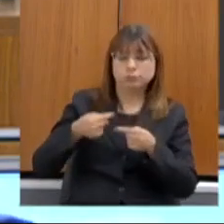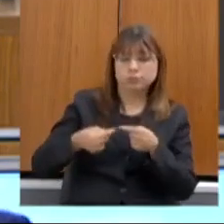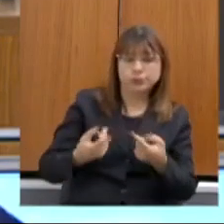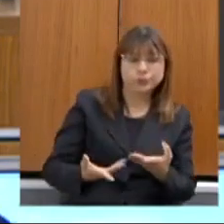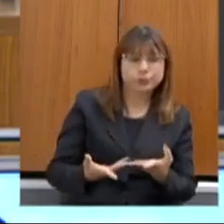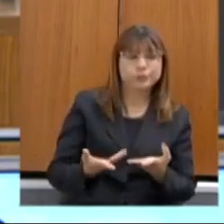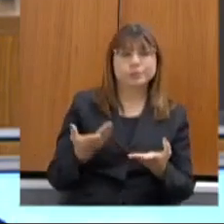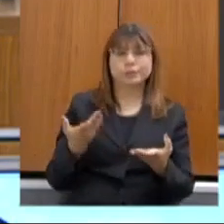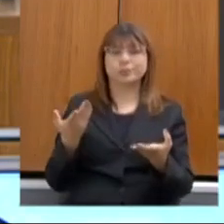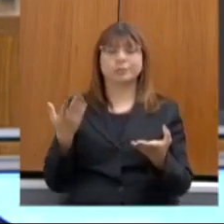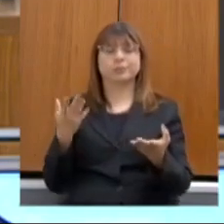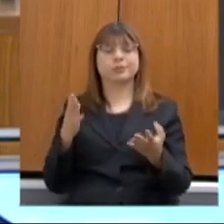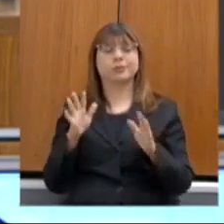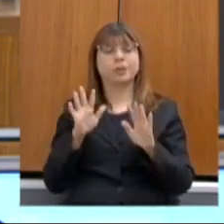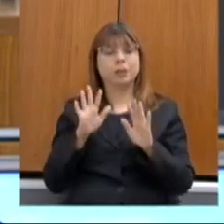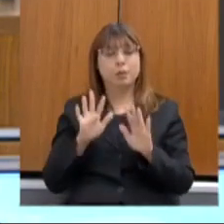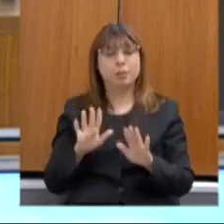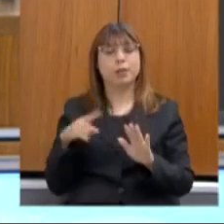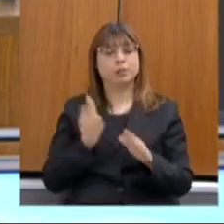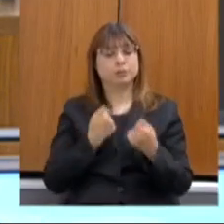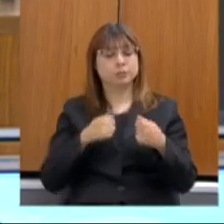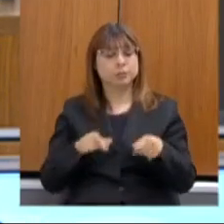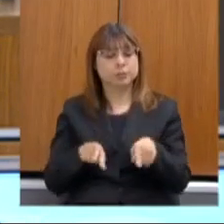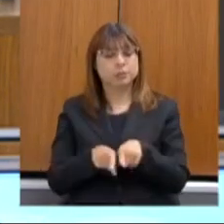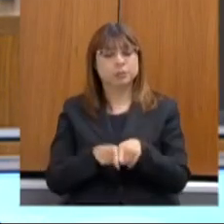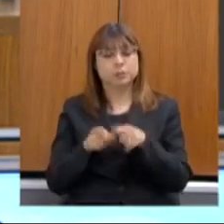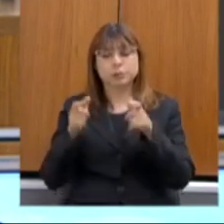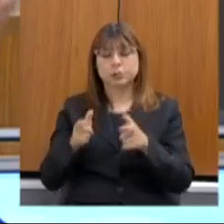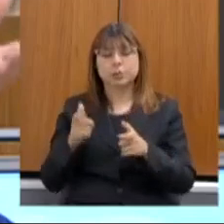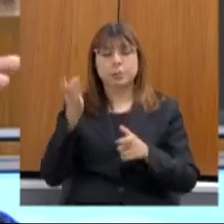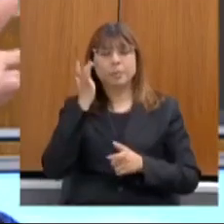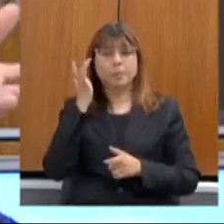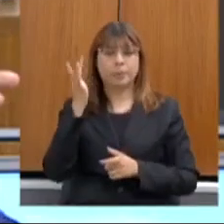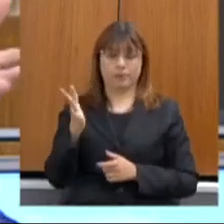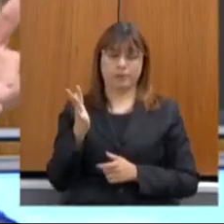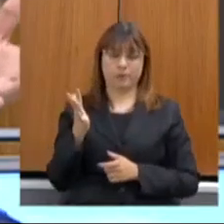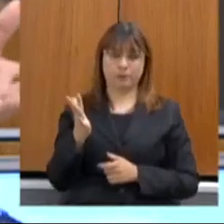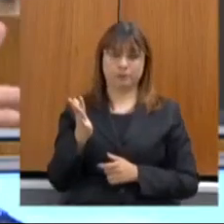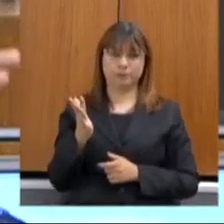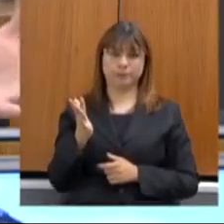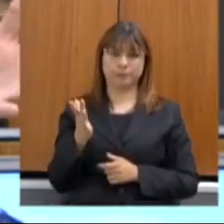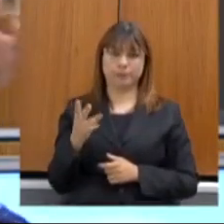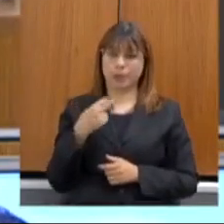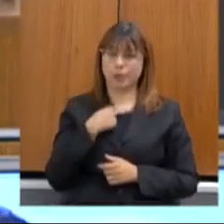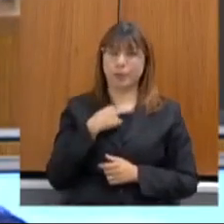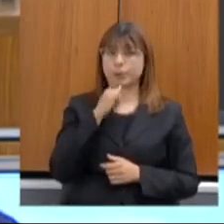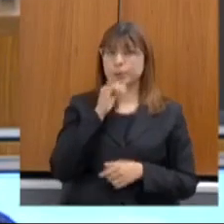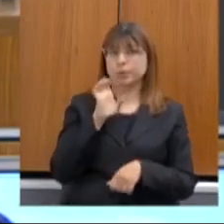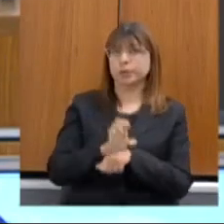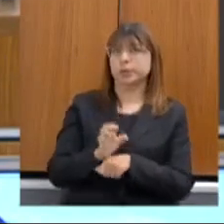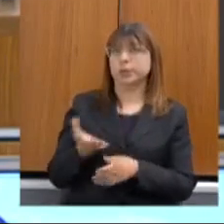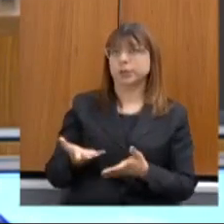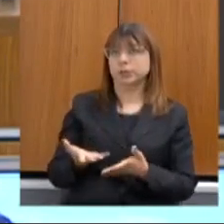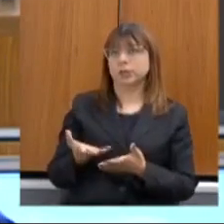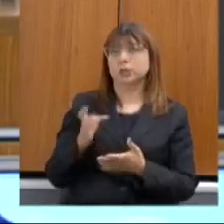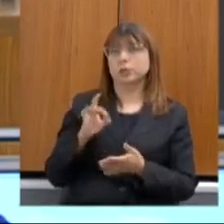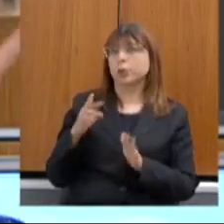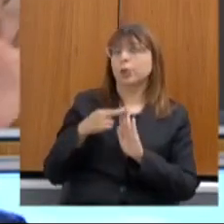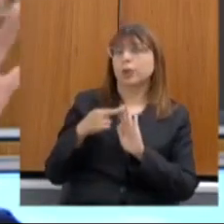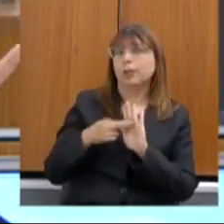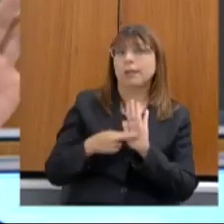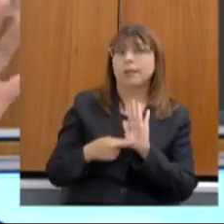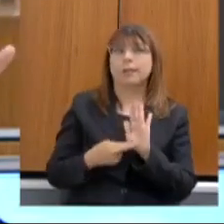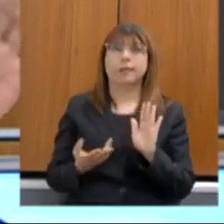possa deixar o ambiente mais propício não podemos hoje ter no estado por exemplo uma regra